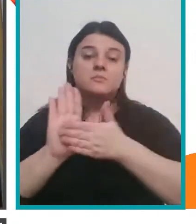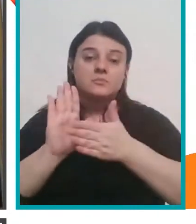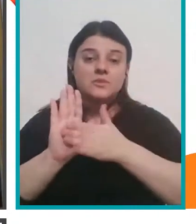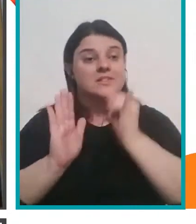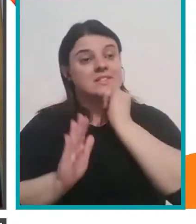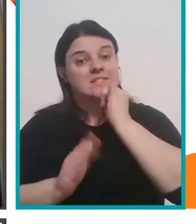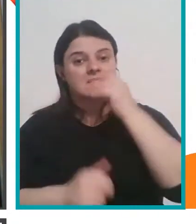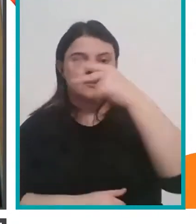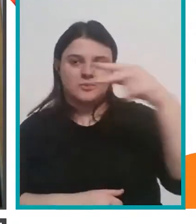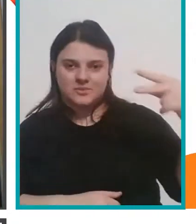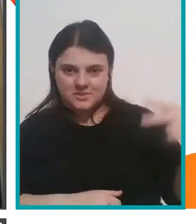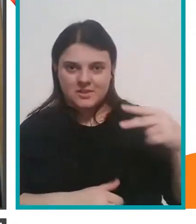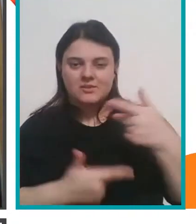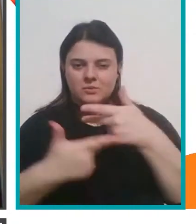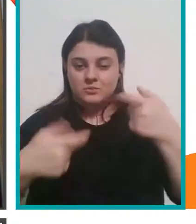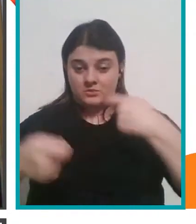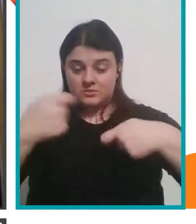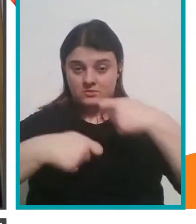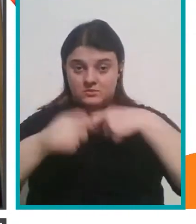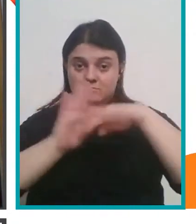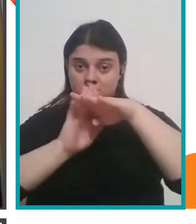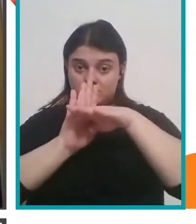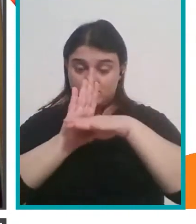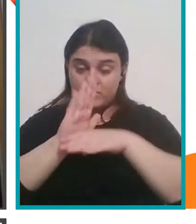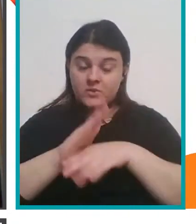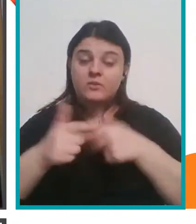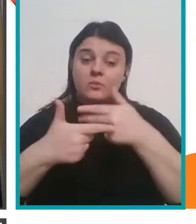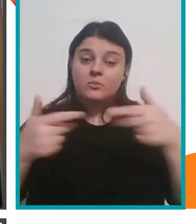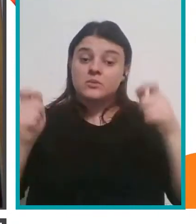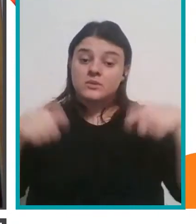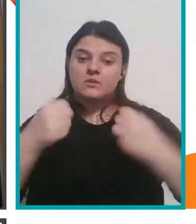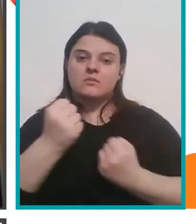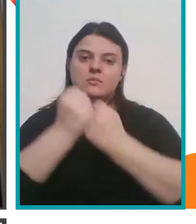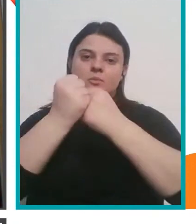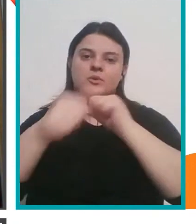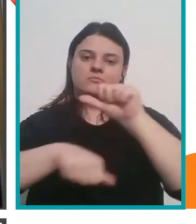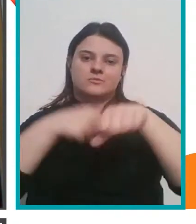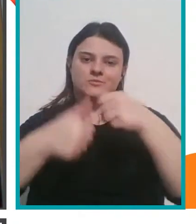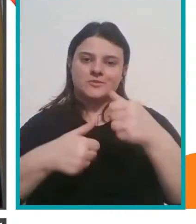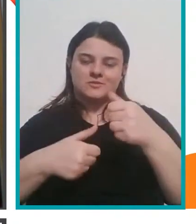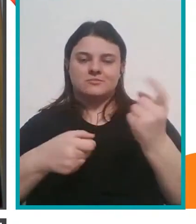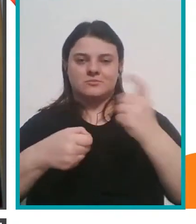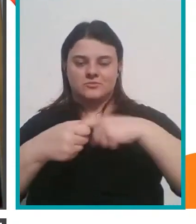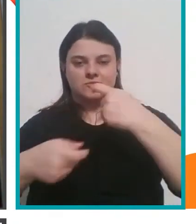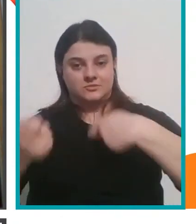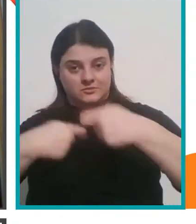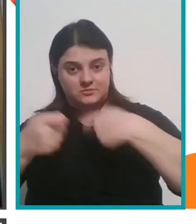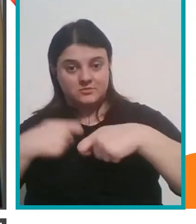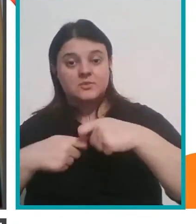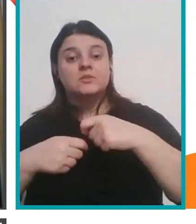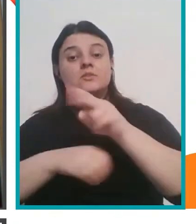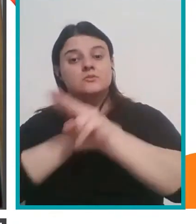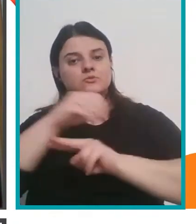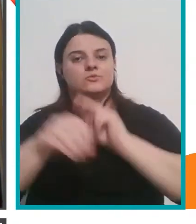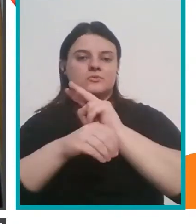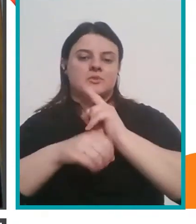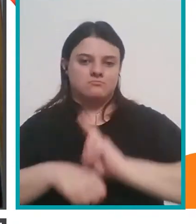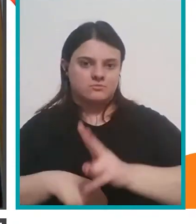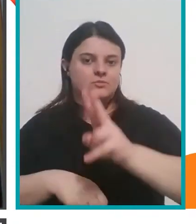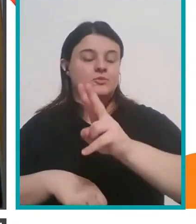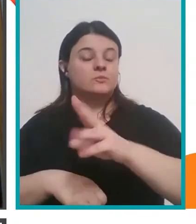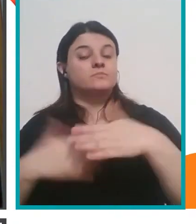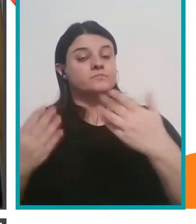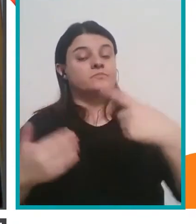exemplos dos pacotes econômicos, nos instrumentos que possam apoiar essa retomada da economia de maneira sustentável. Eu acho que a